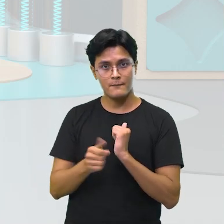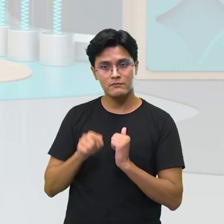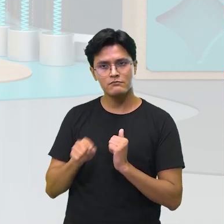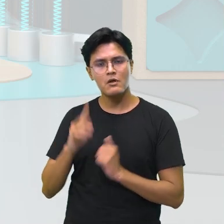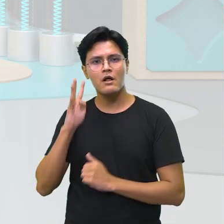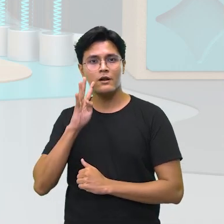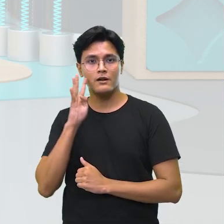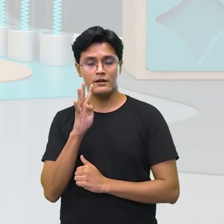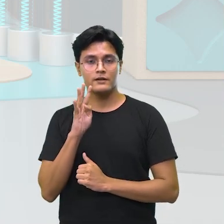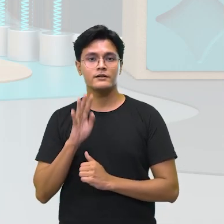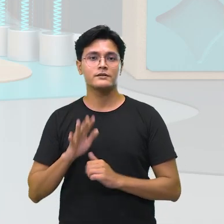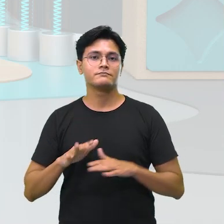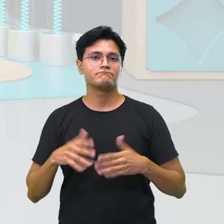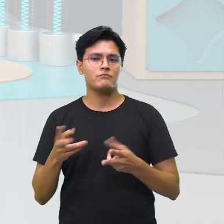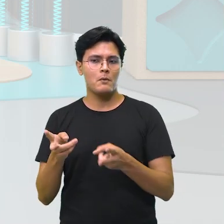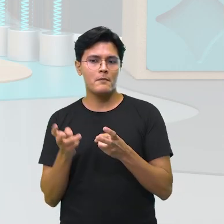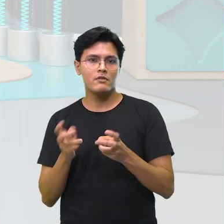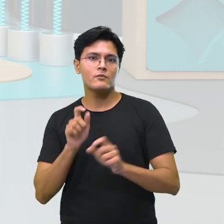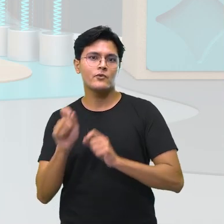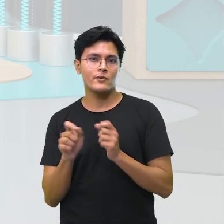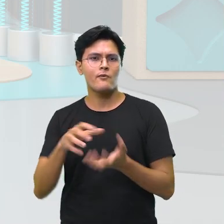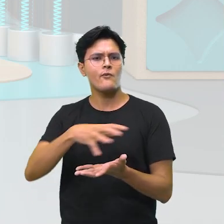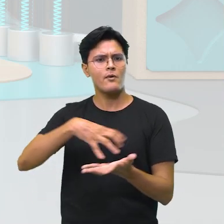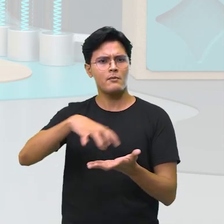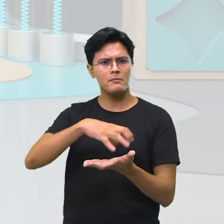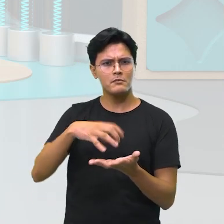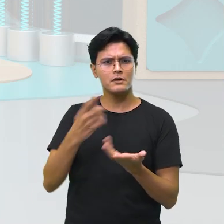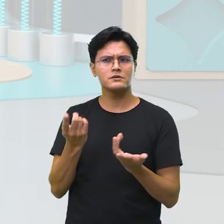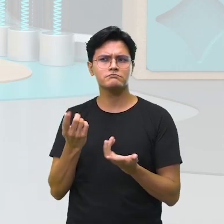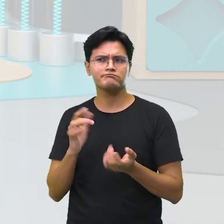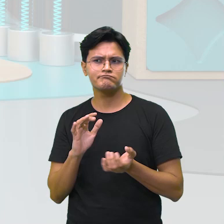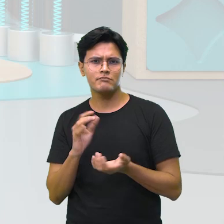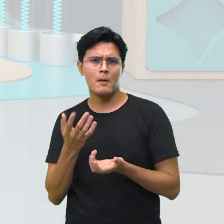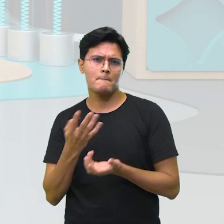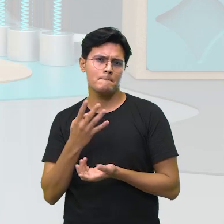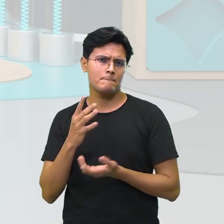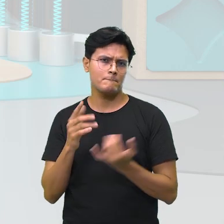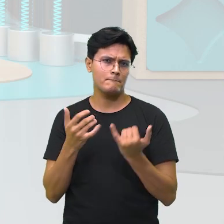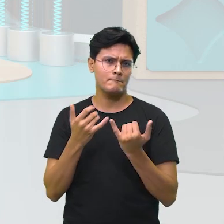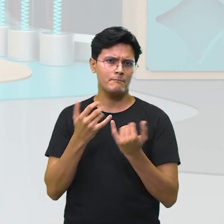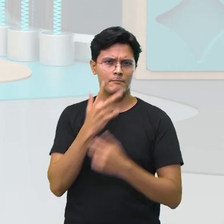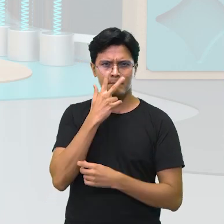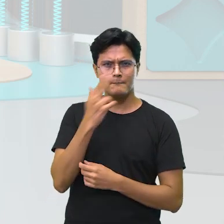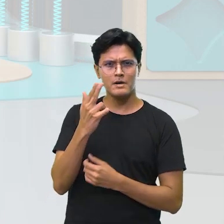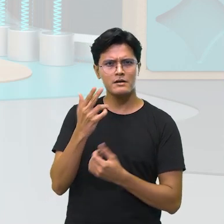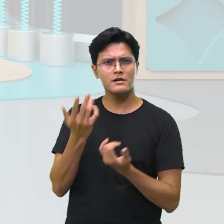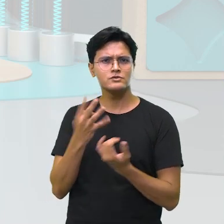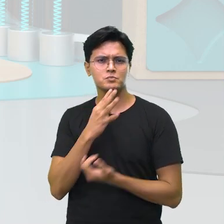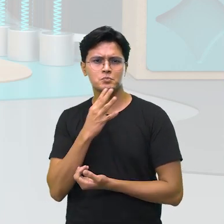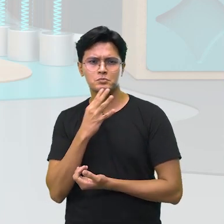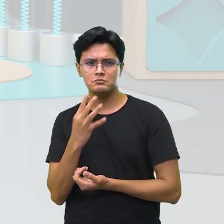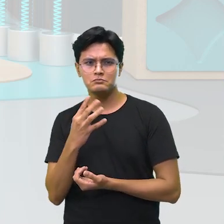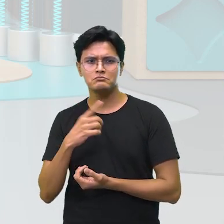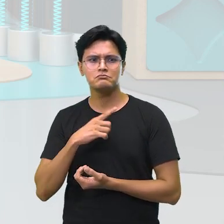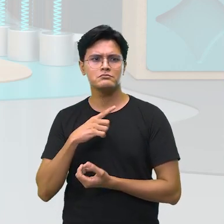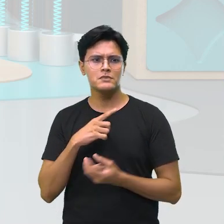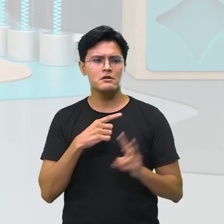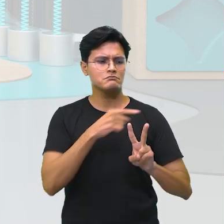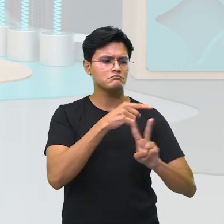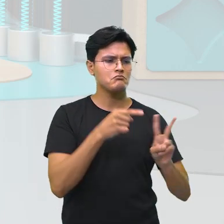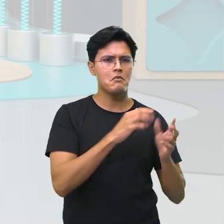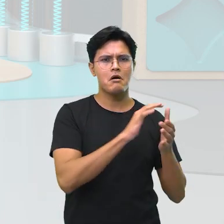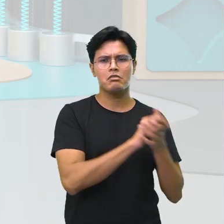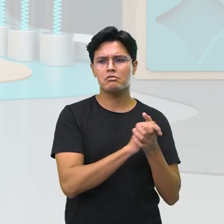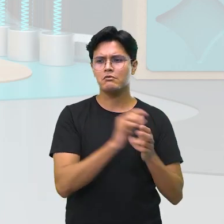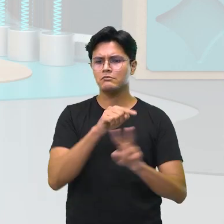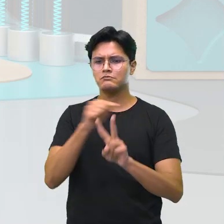essa praça é muito familiar, porque pode prestar atenção que tem muitos casais, né? Então, olha, aqui tem um casal